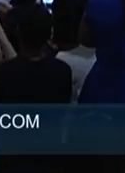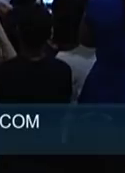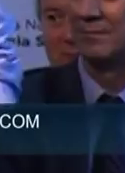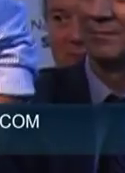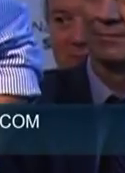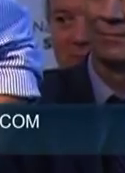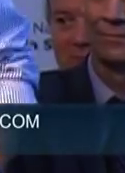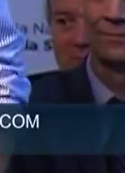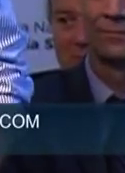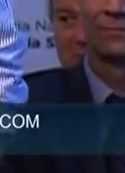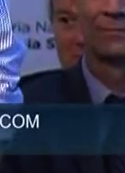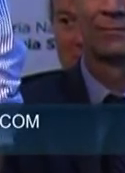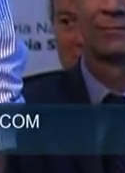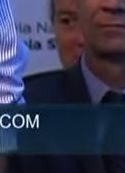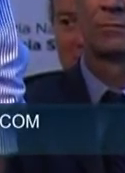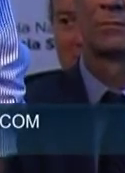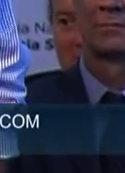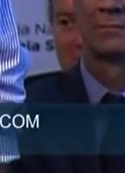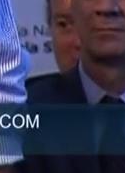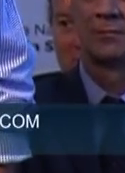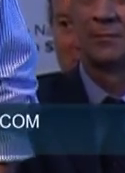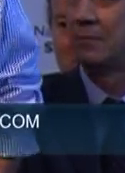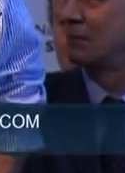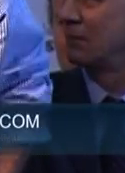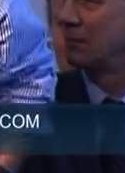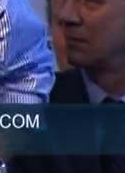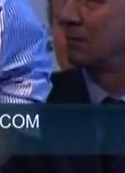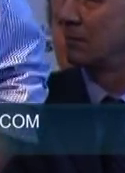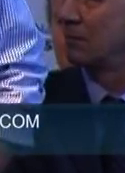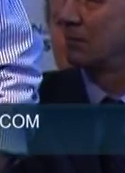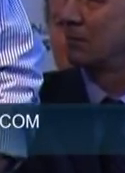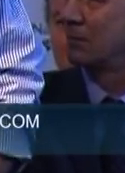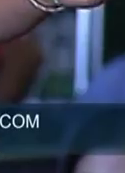Nós queremos aqui, através dessa pessoa humilde,